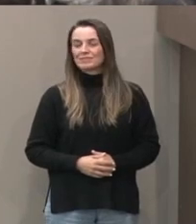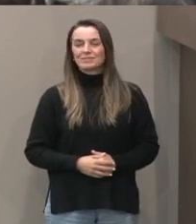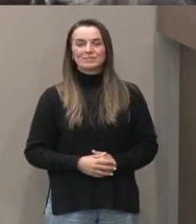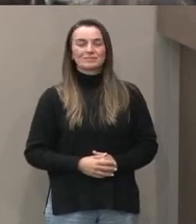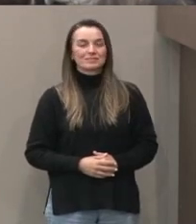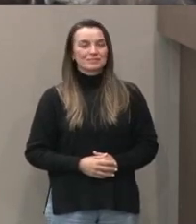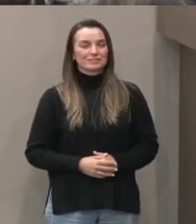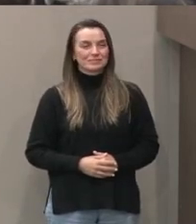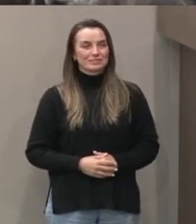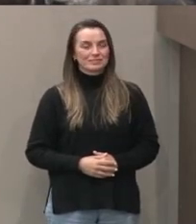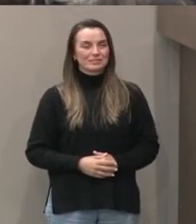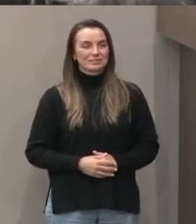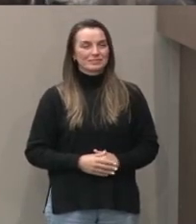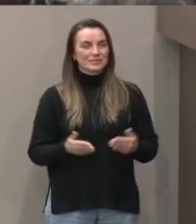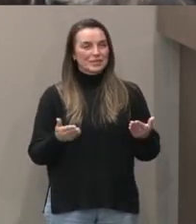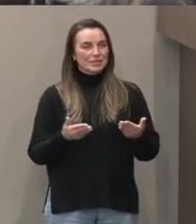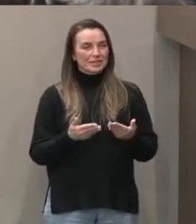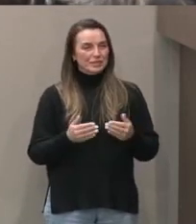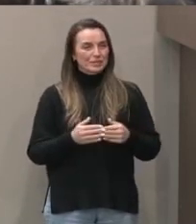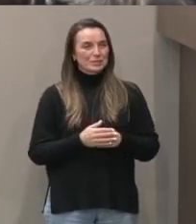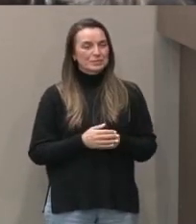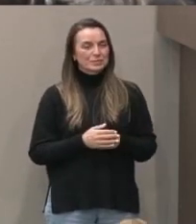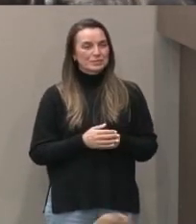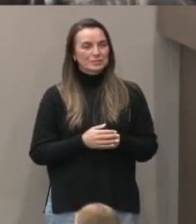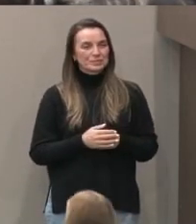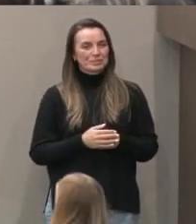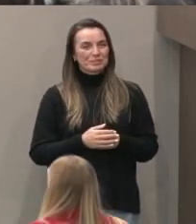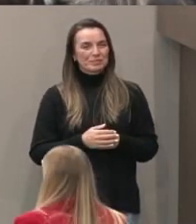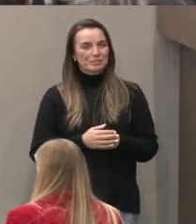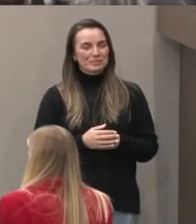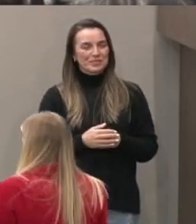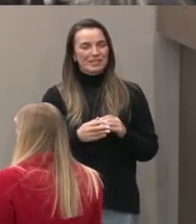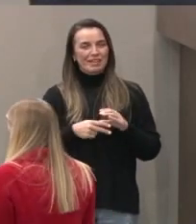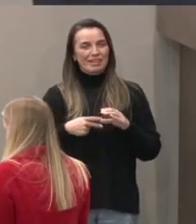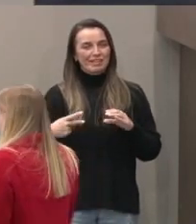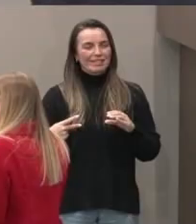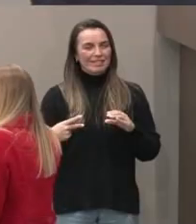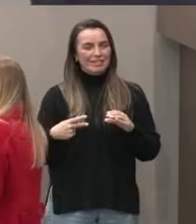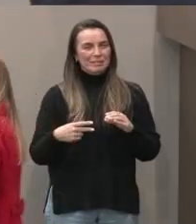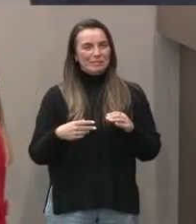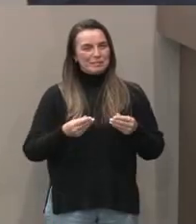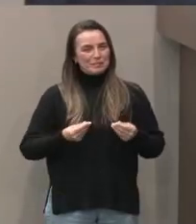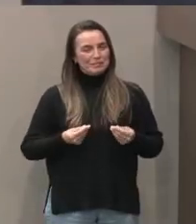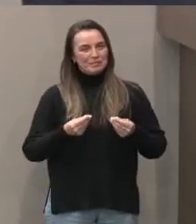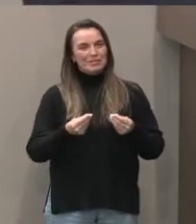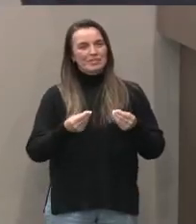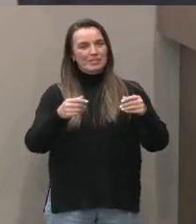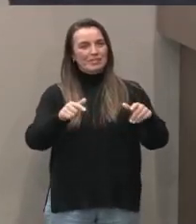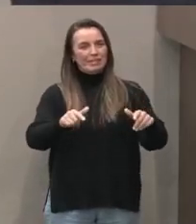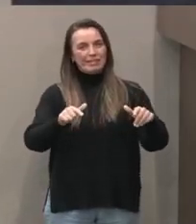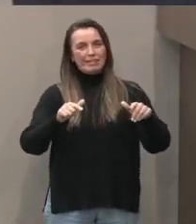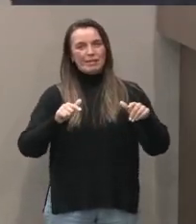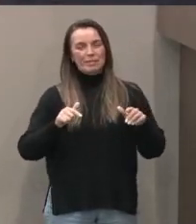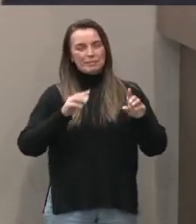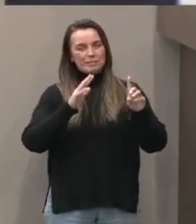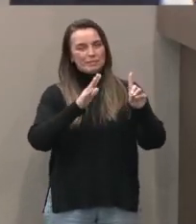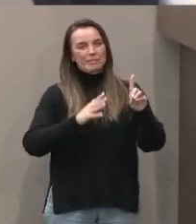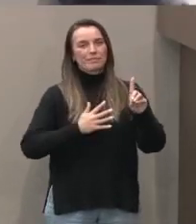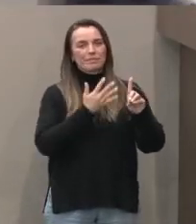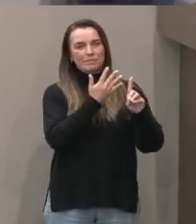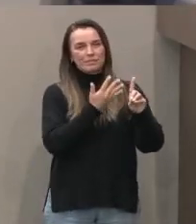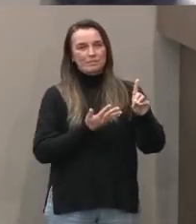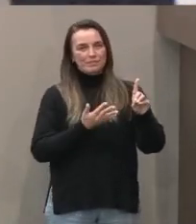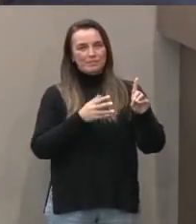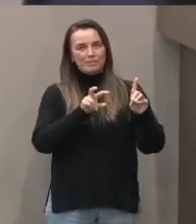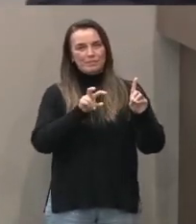Para simbolizar e registrar a homenagem, o Poder Legislativo do município de Passo Fundo entrega a presente placa em homenagem aos 50 anos